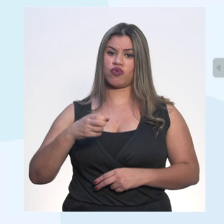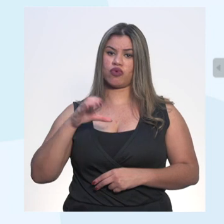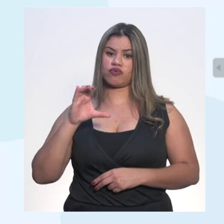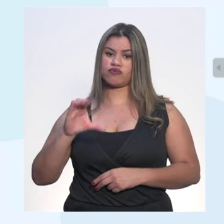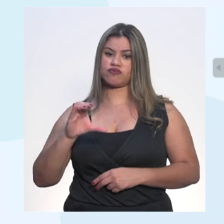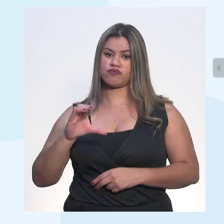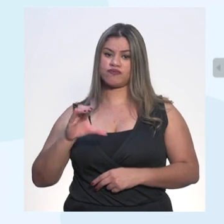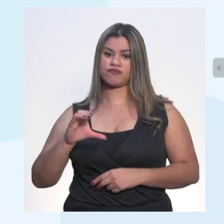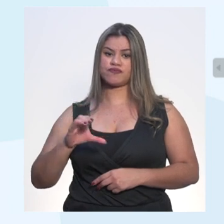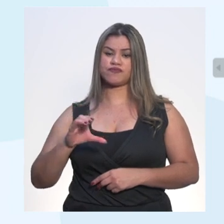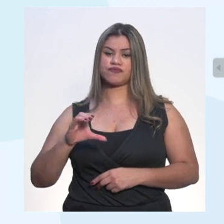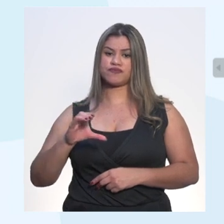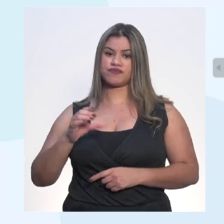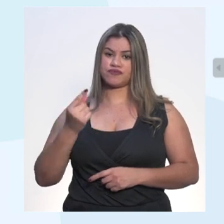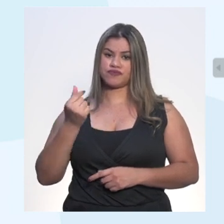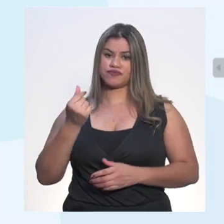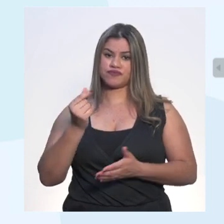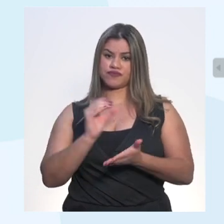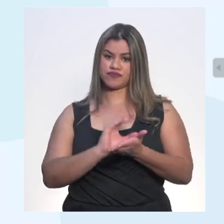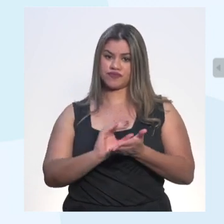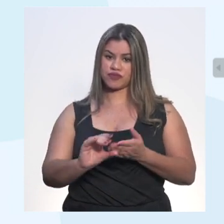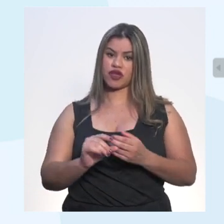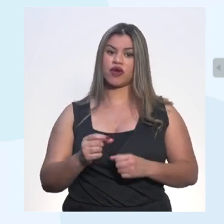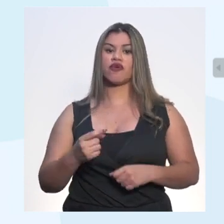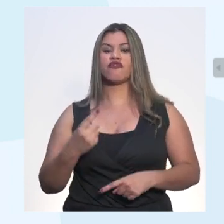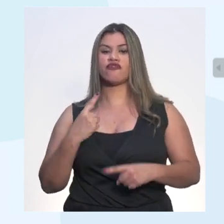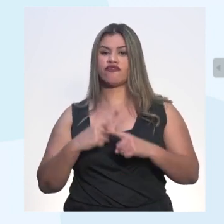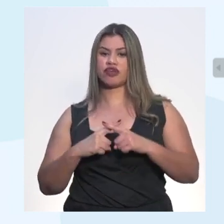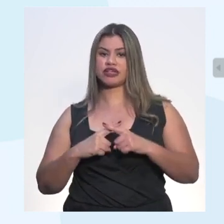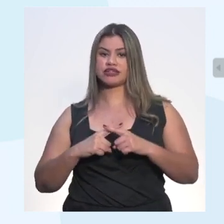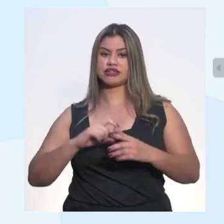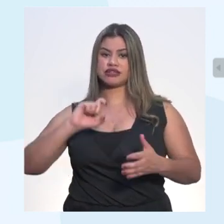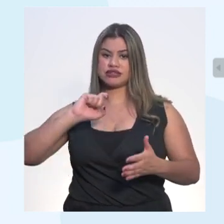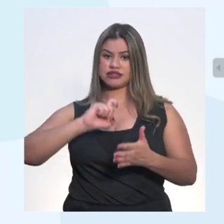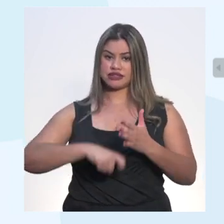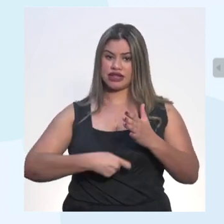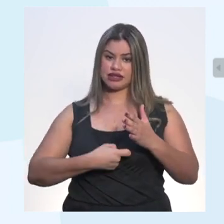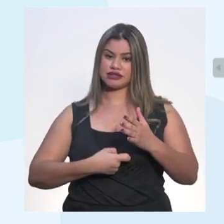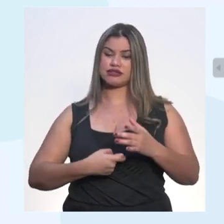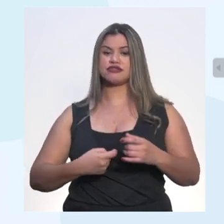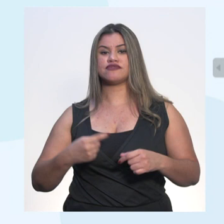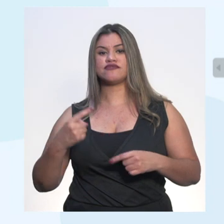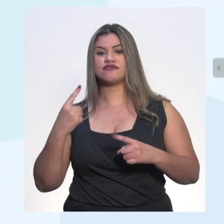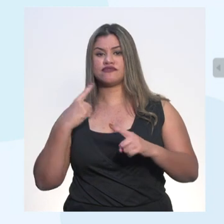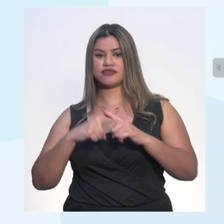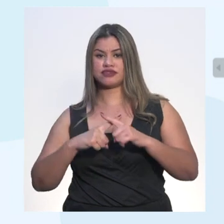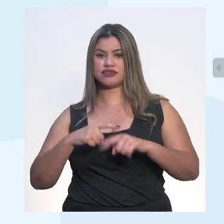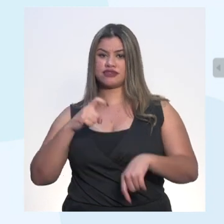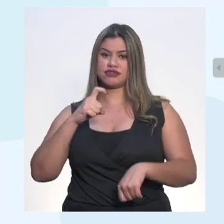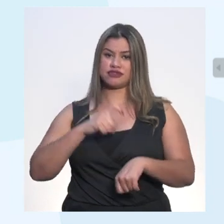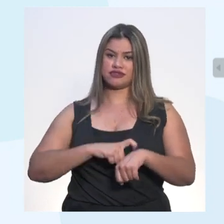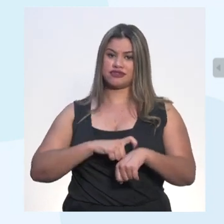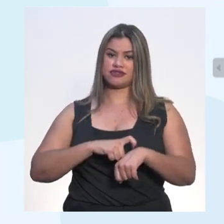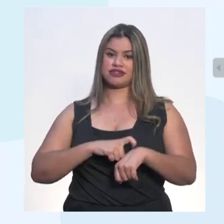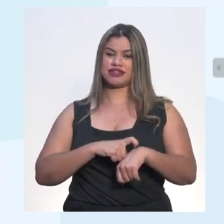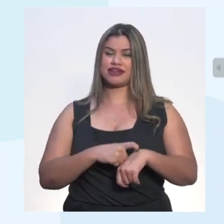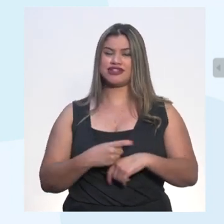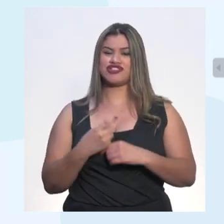capital vezes taxa vezes tempo. Essa é a